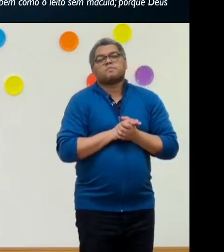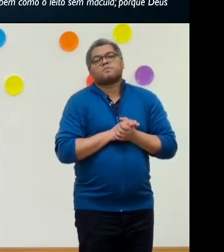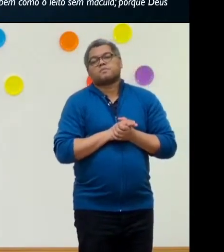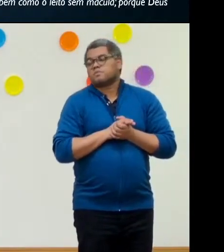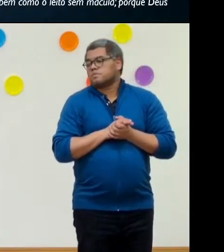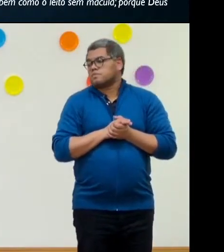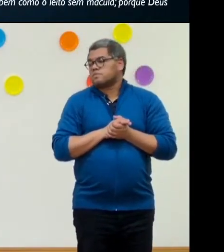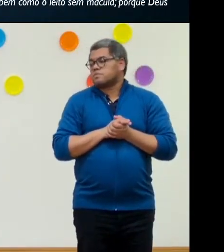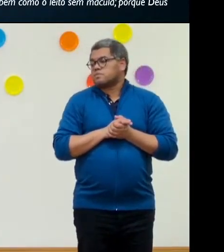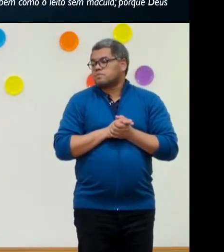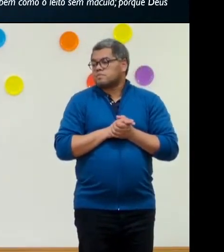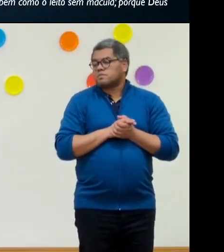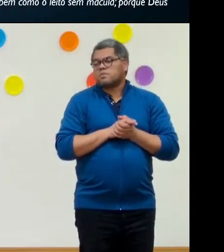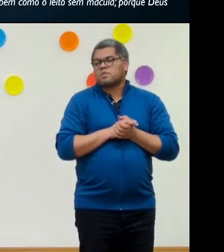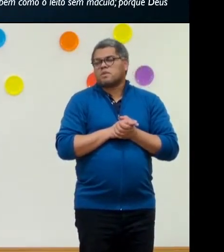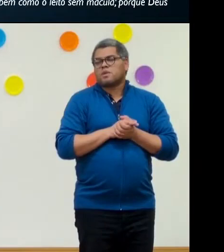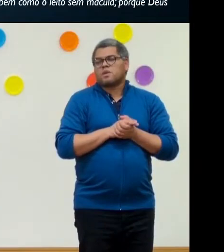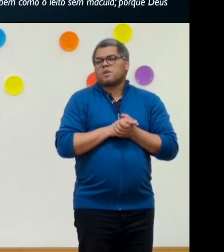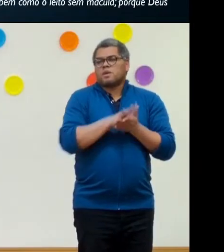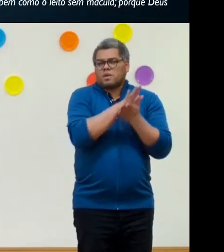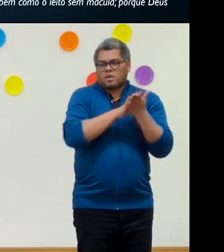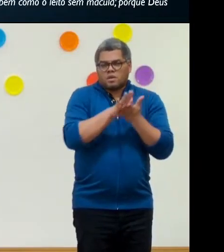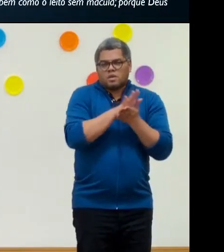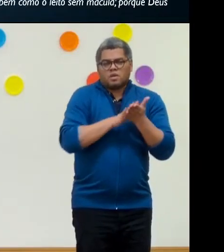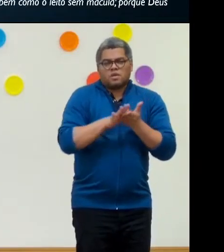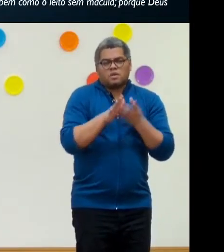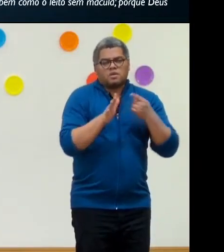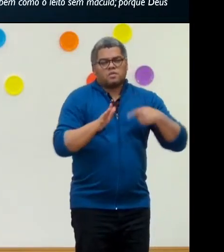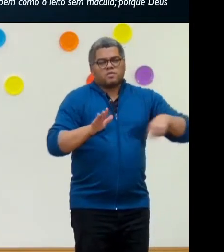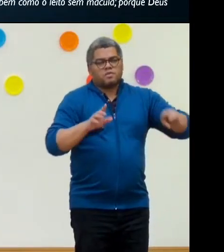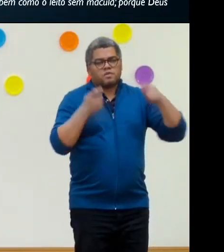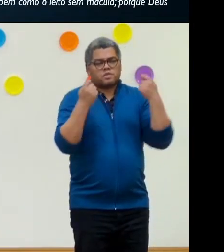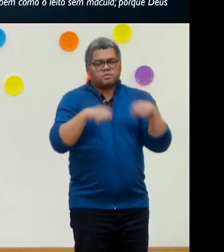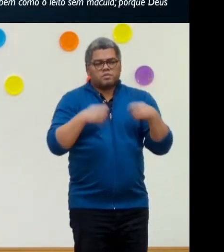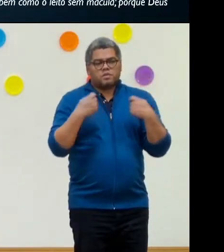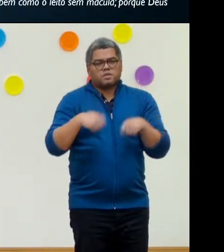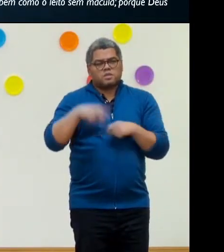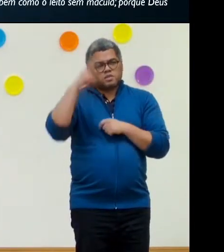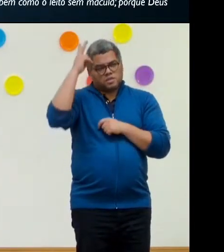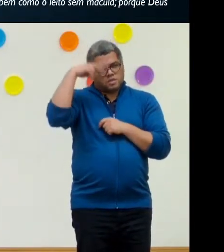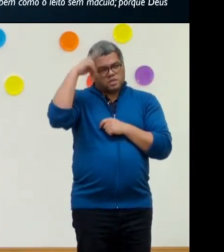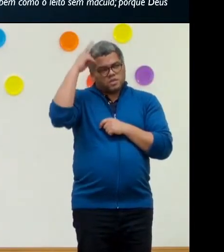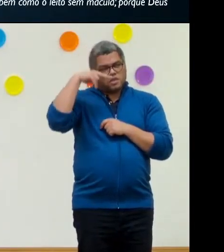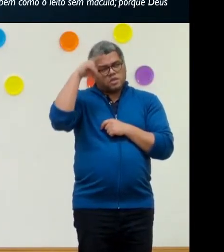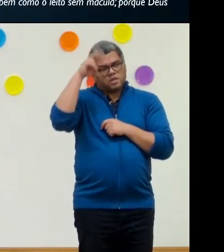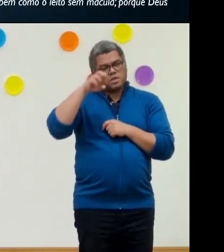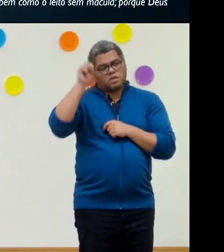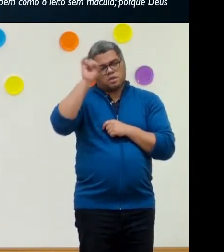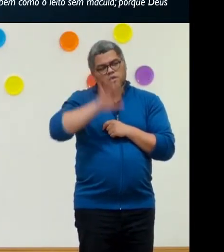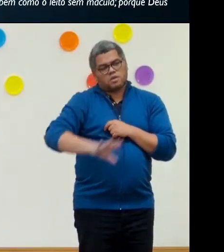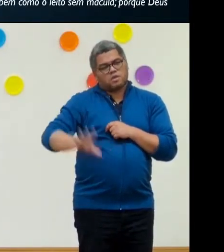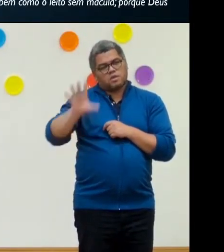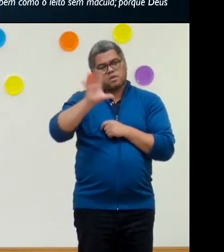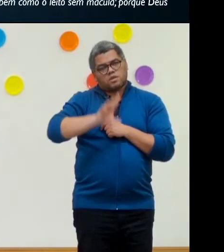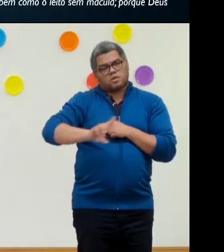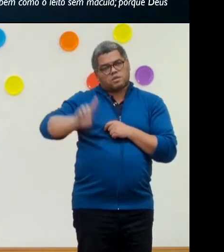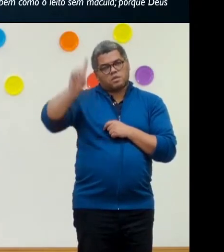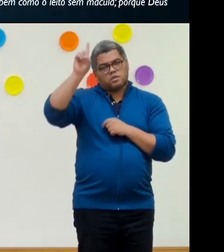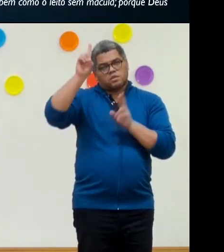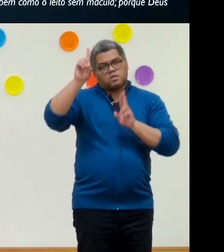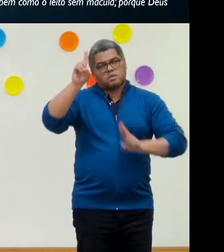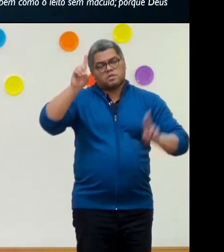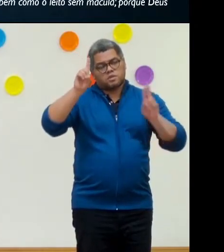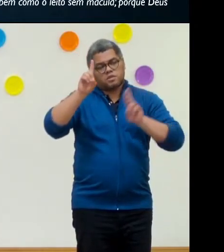E corrompe de tal maneira que você deve se lembrar que uma ilustração, uma imagem que Deus usa no Antigo Testamento